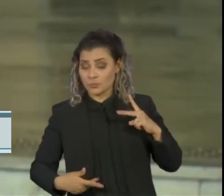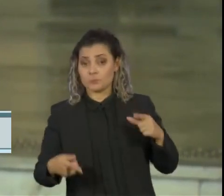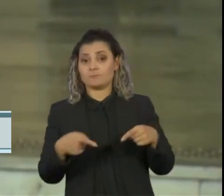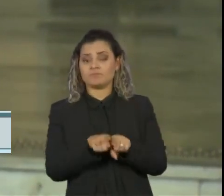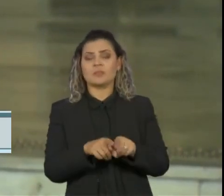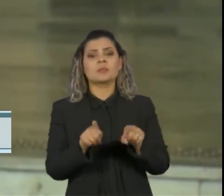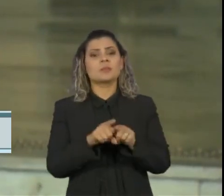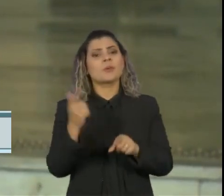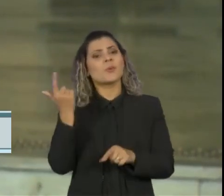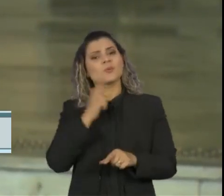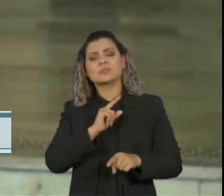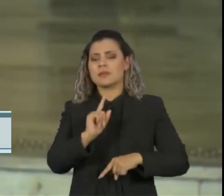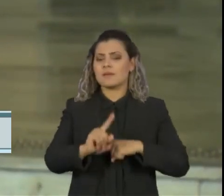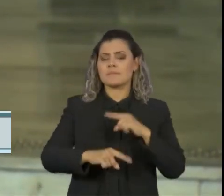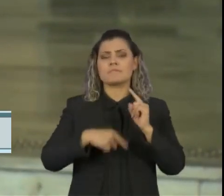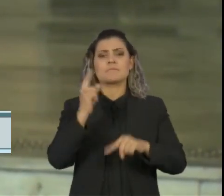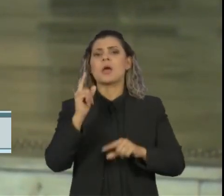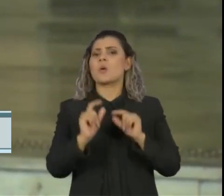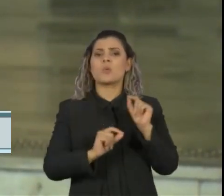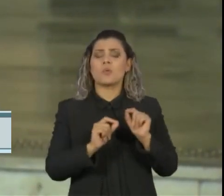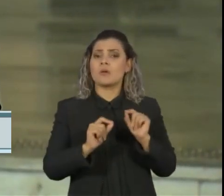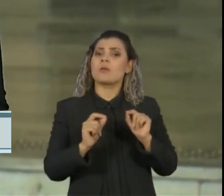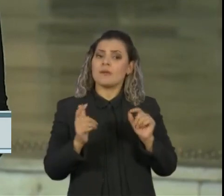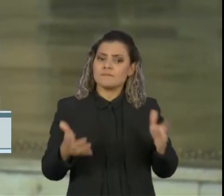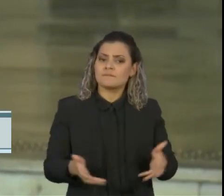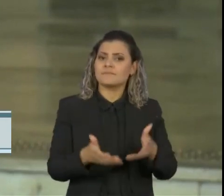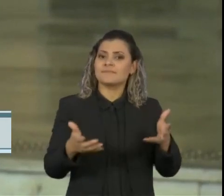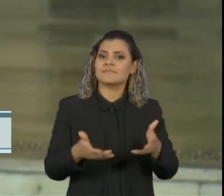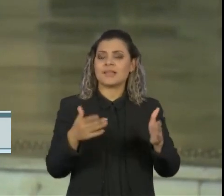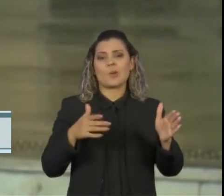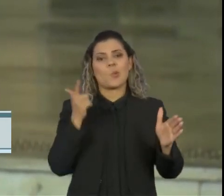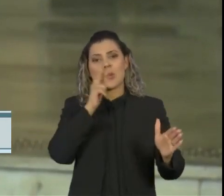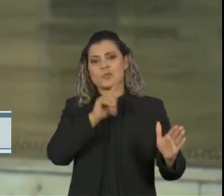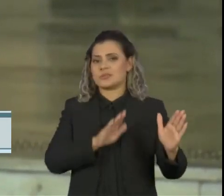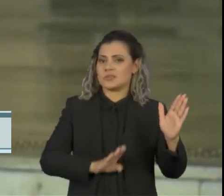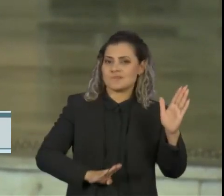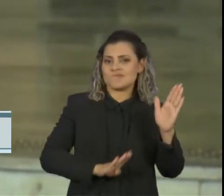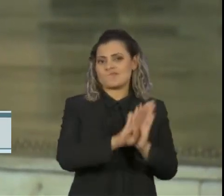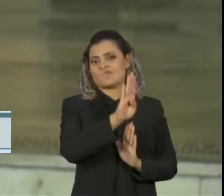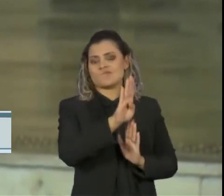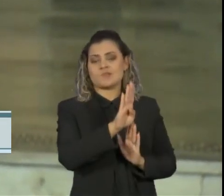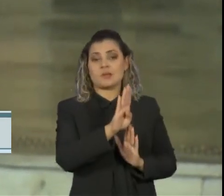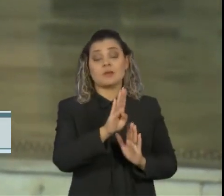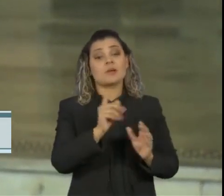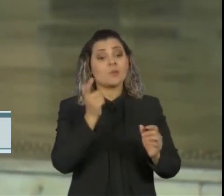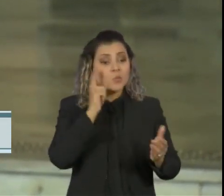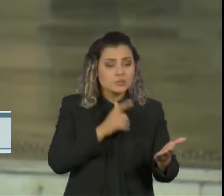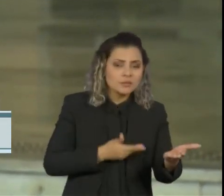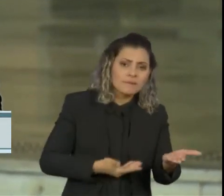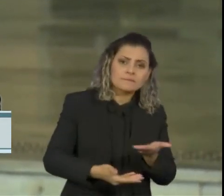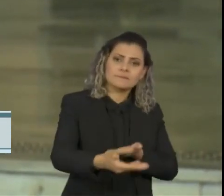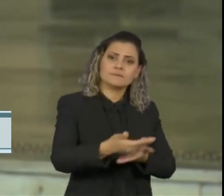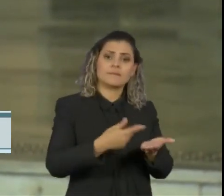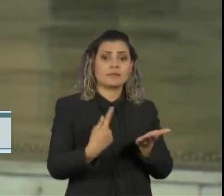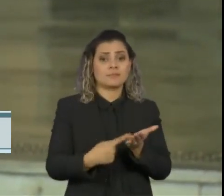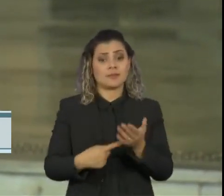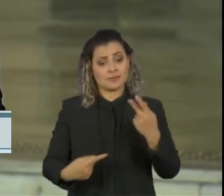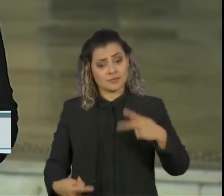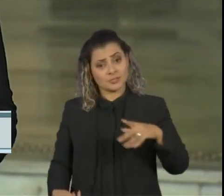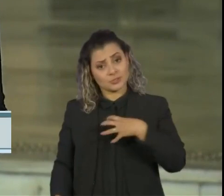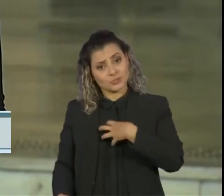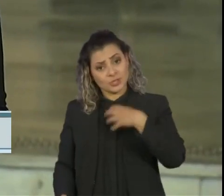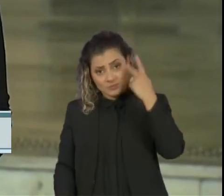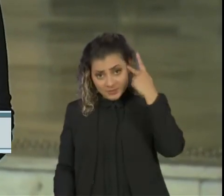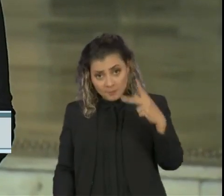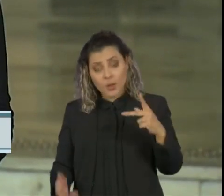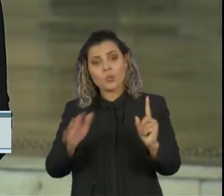gente possa religar esses motores e trazer o dinamismo, que é o dinamismo de São Paulo,